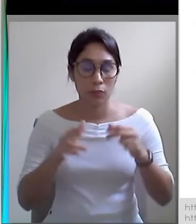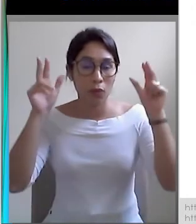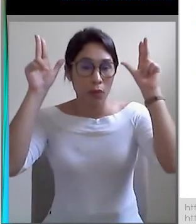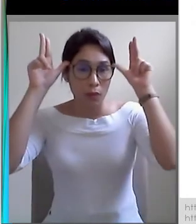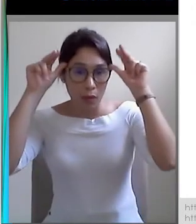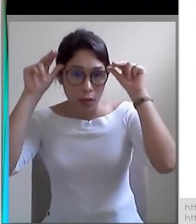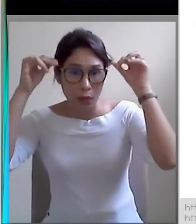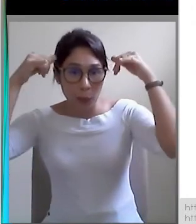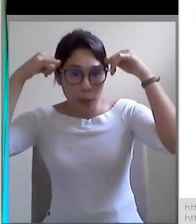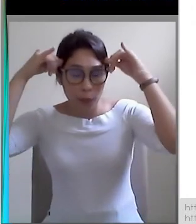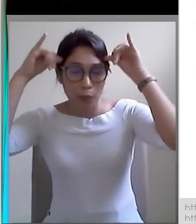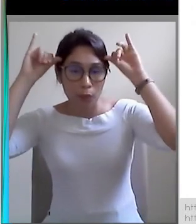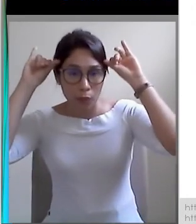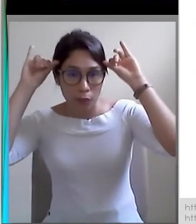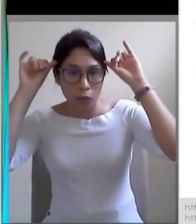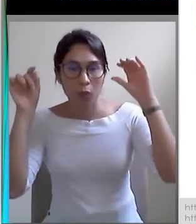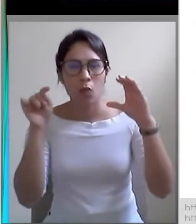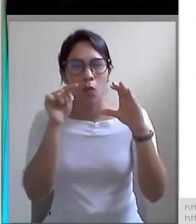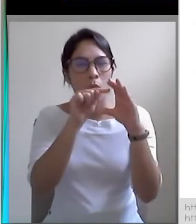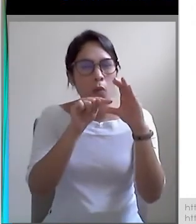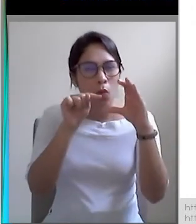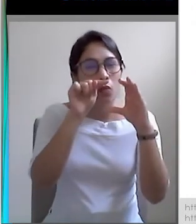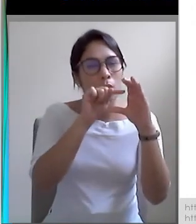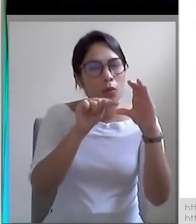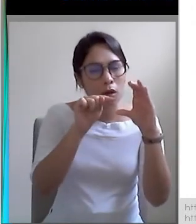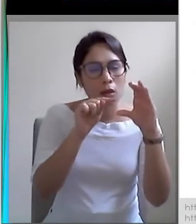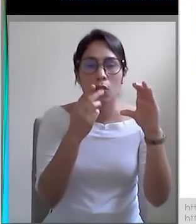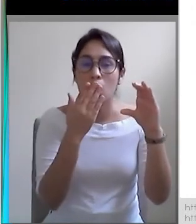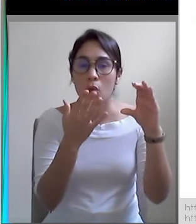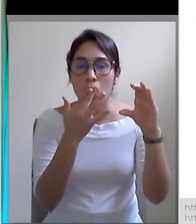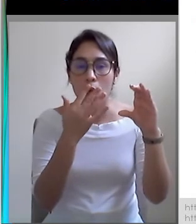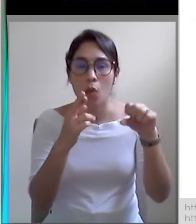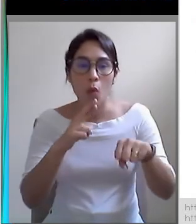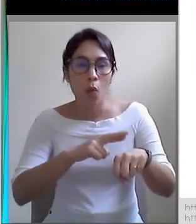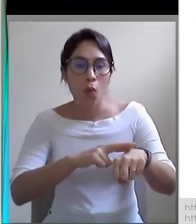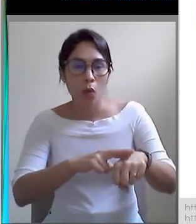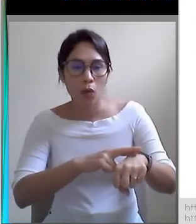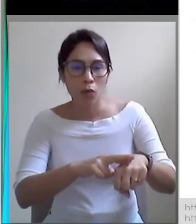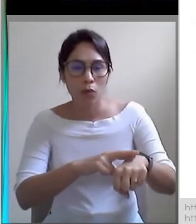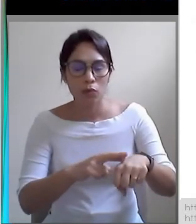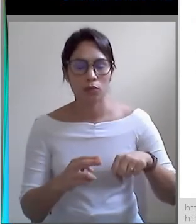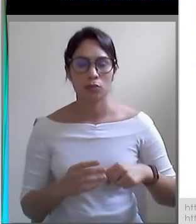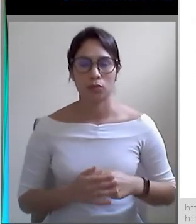e bovinos, os grânulos são arroxeados.